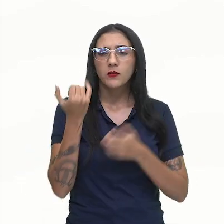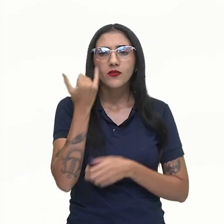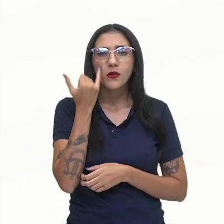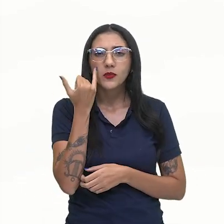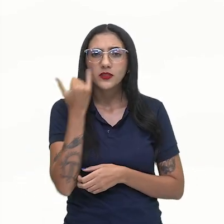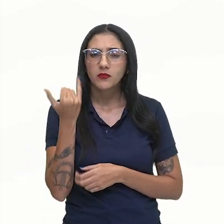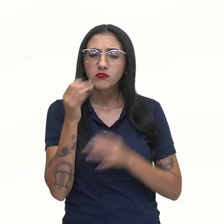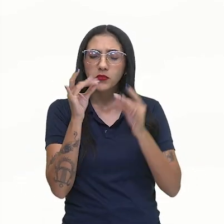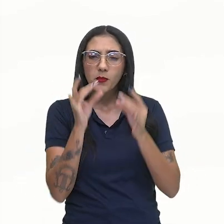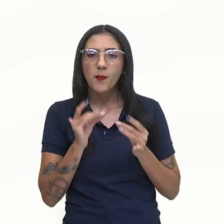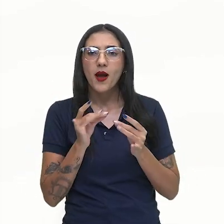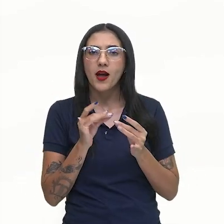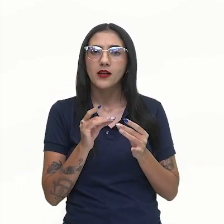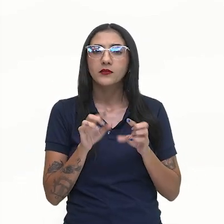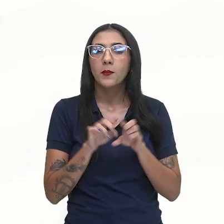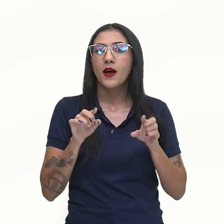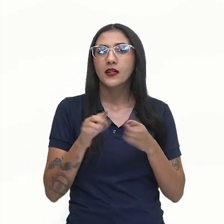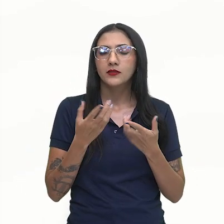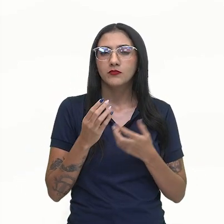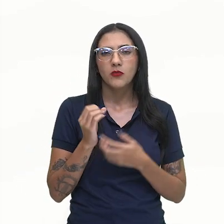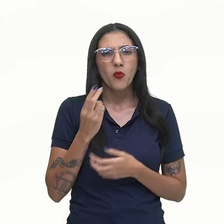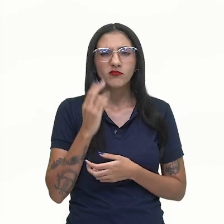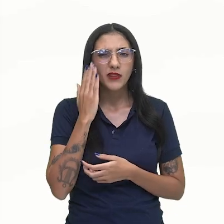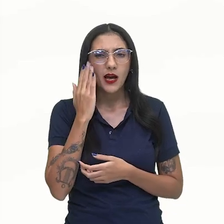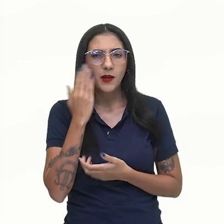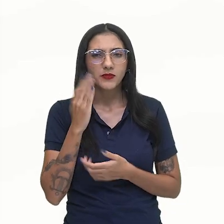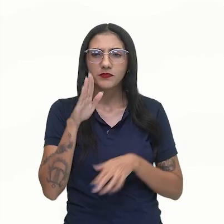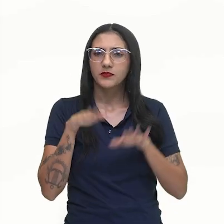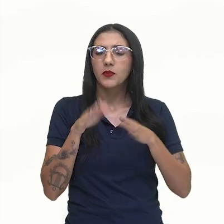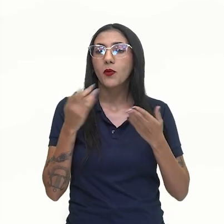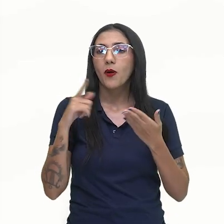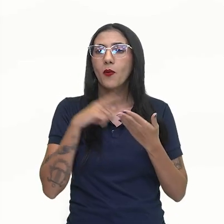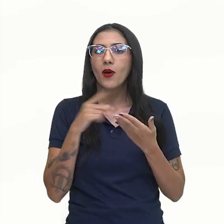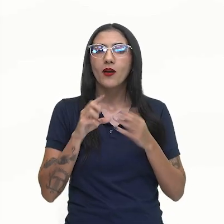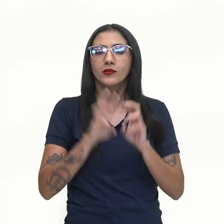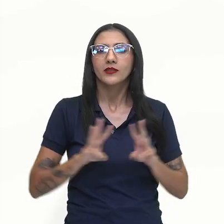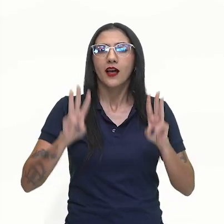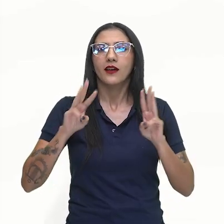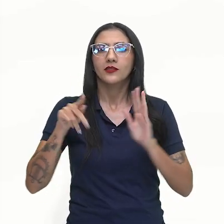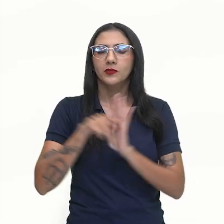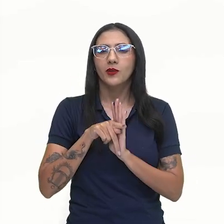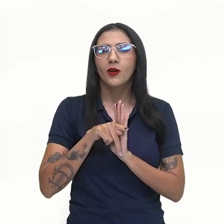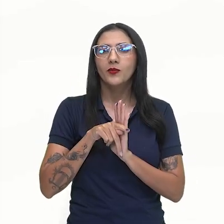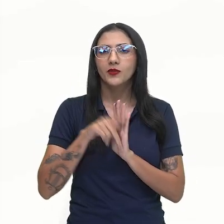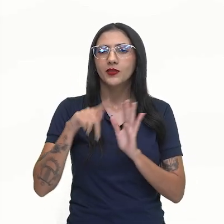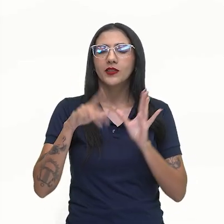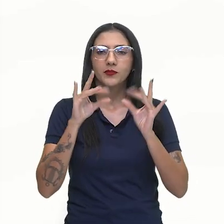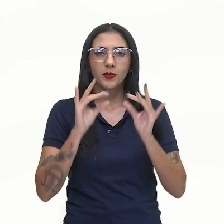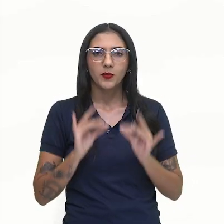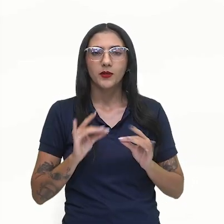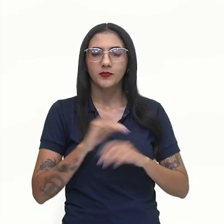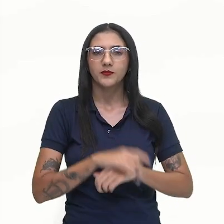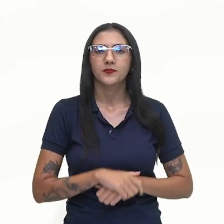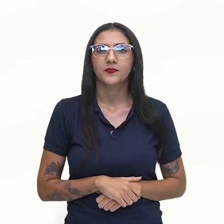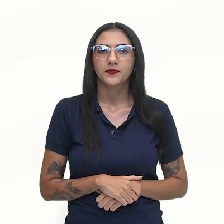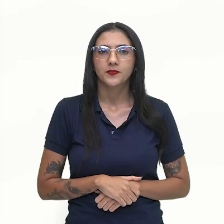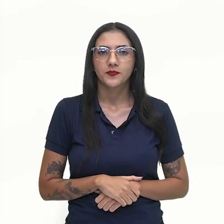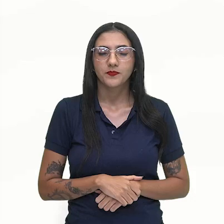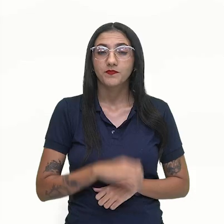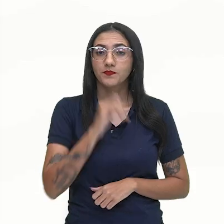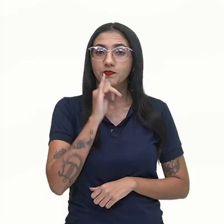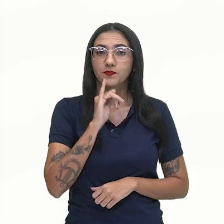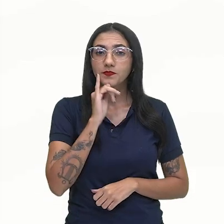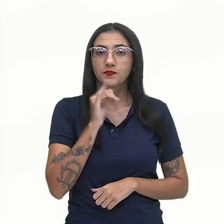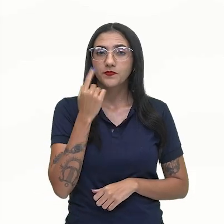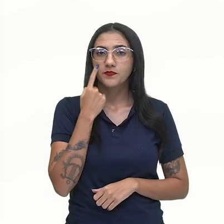quer saber, ou já sabe, qual é o site, né? Especificamente o site. Example,